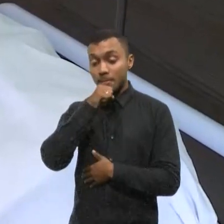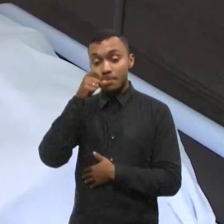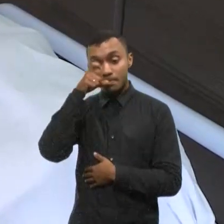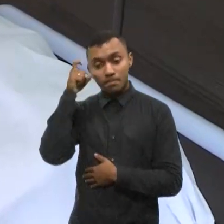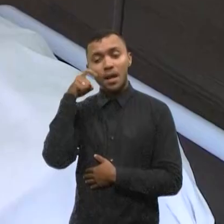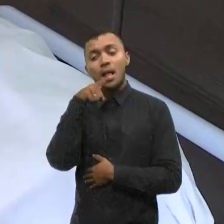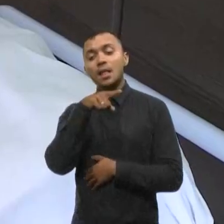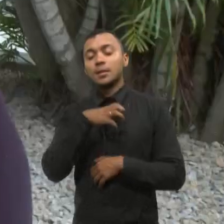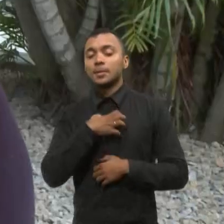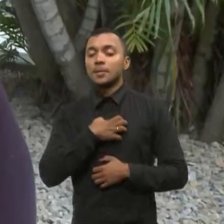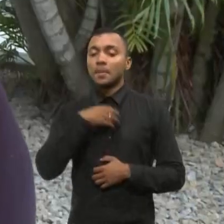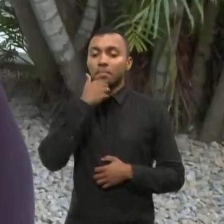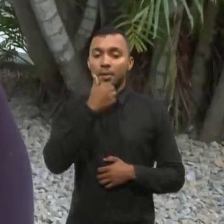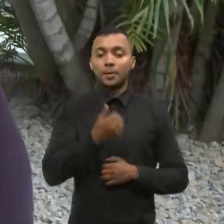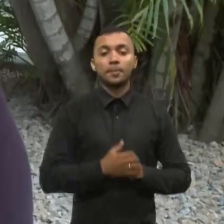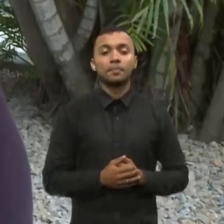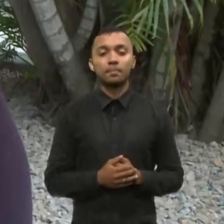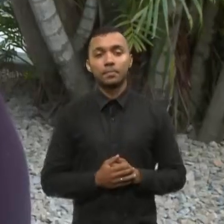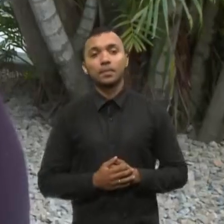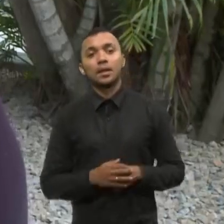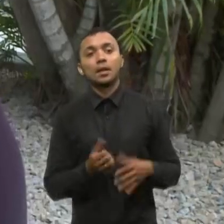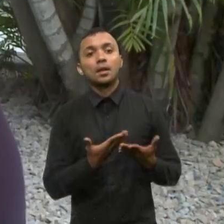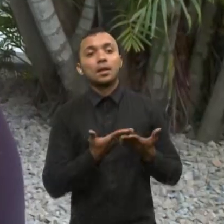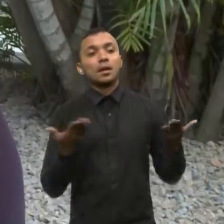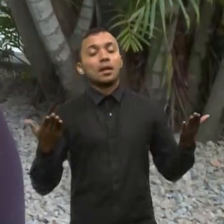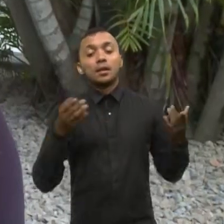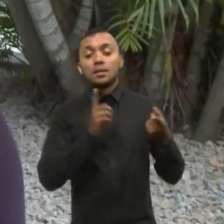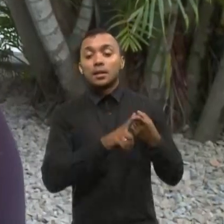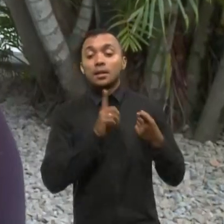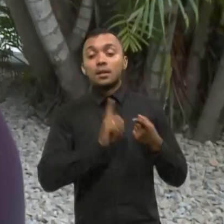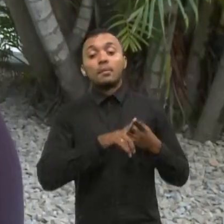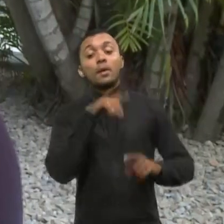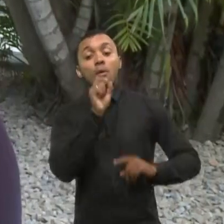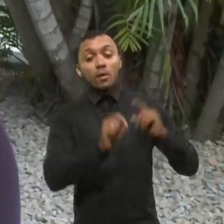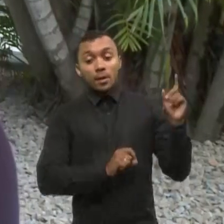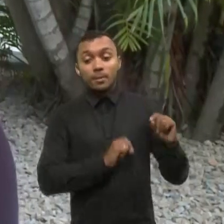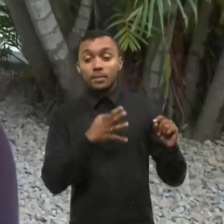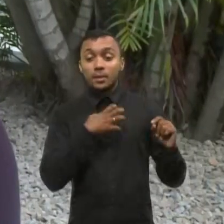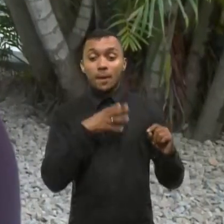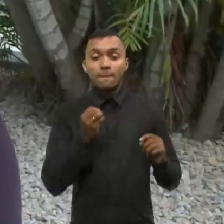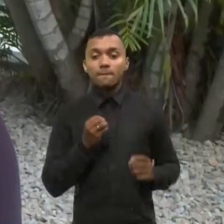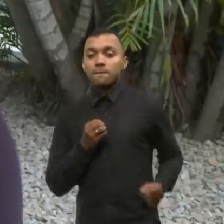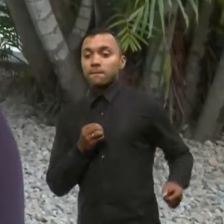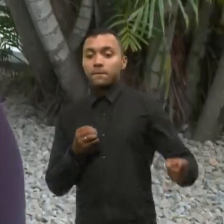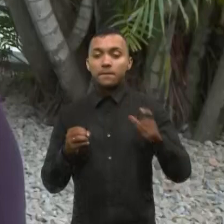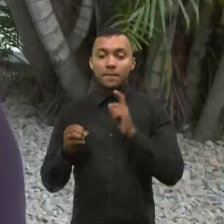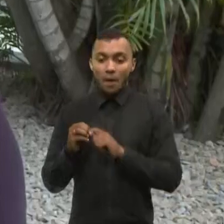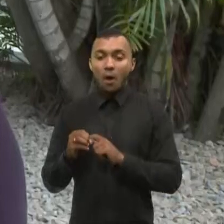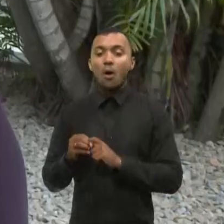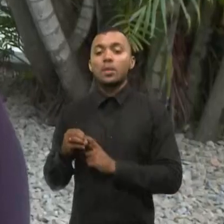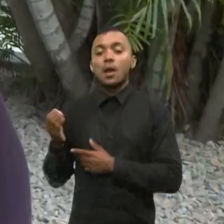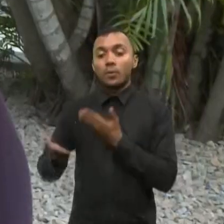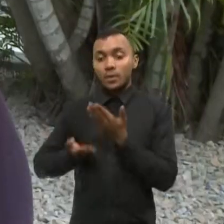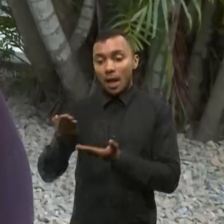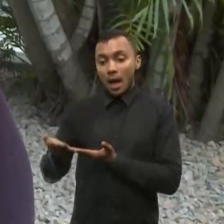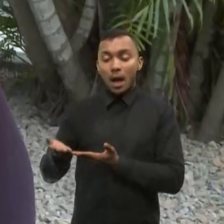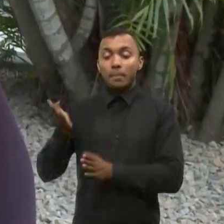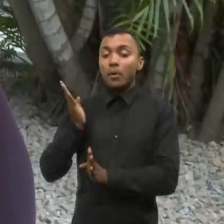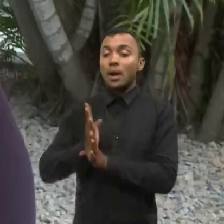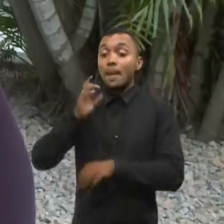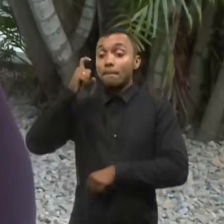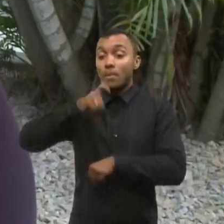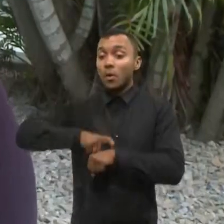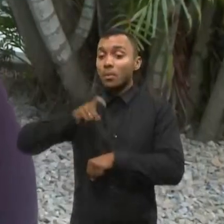sente abraçada. Eles também têm essa volta para cuidar também da gente, porque é um momento que